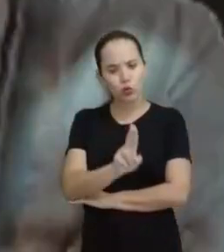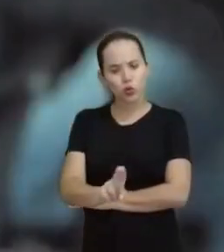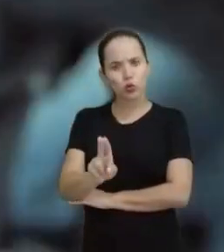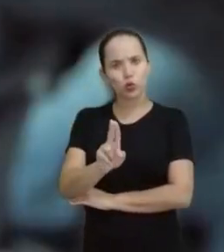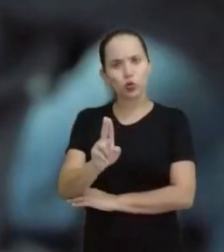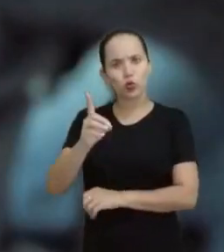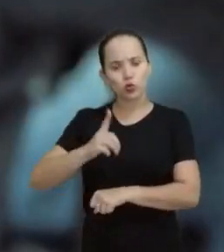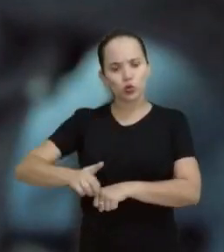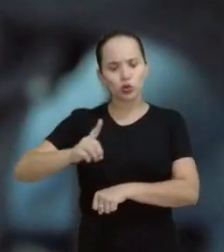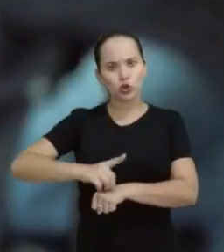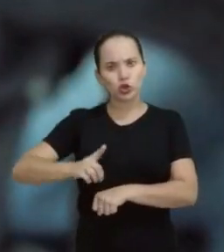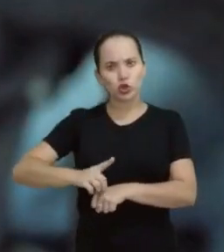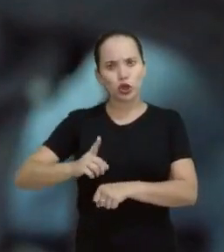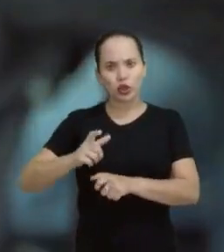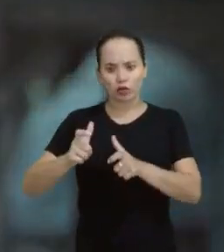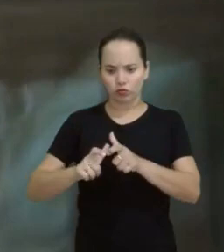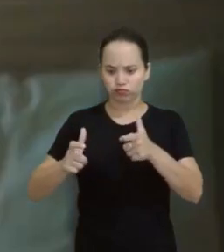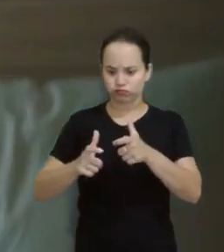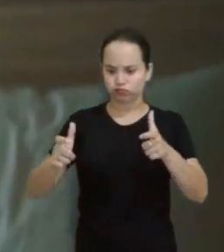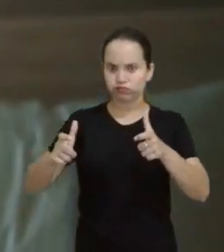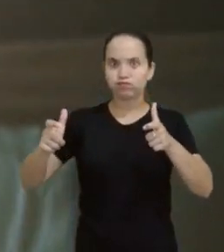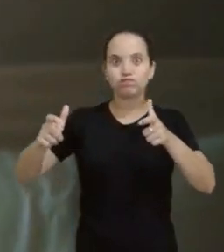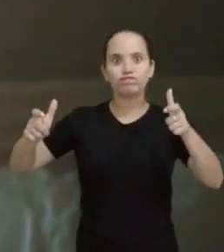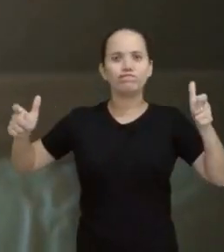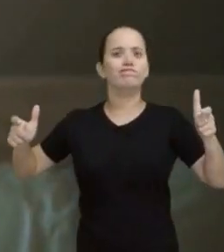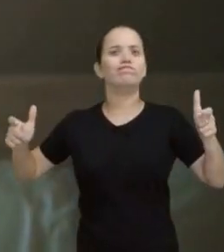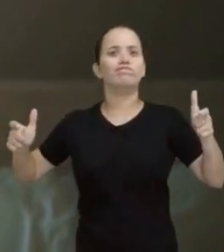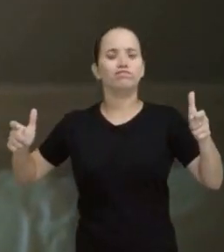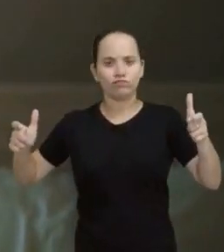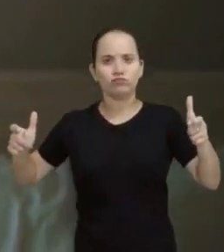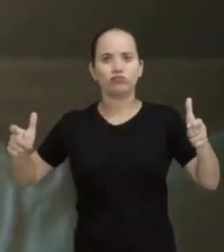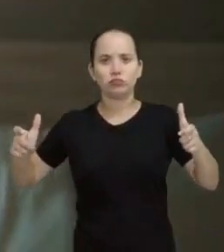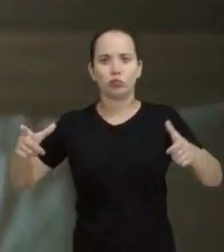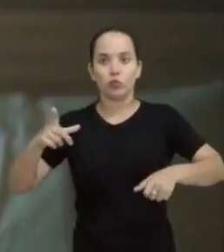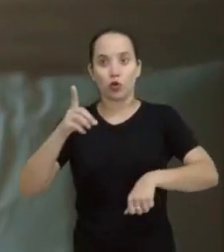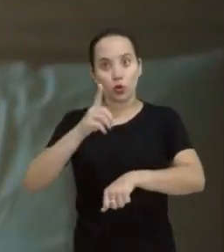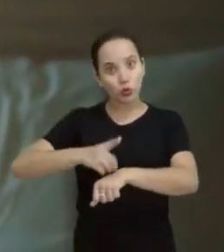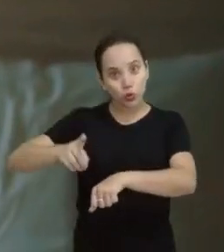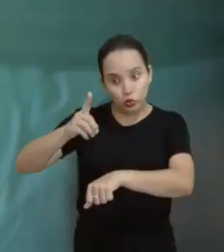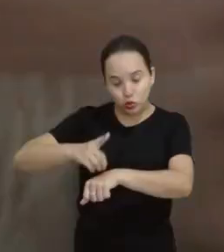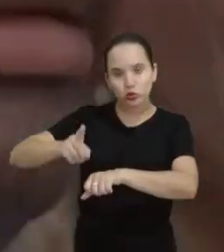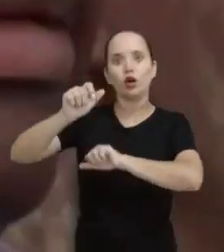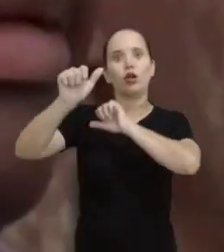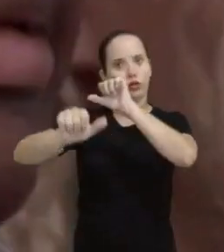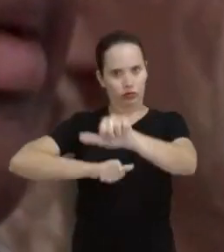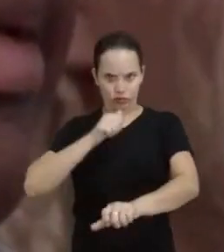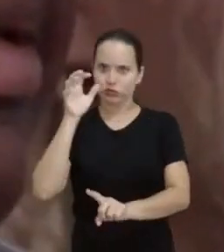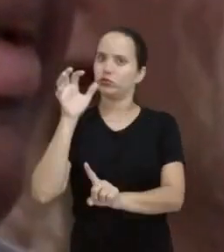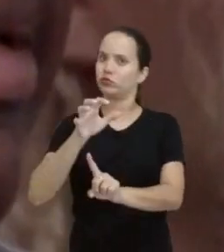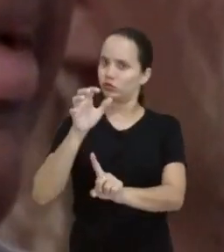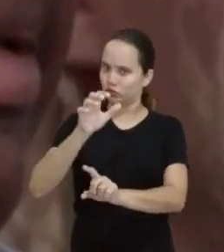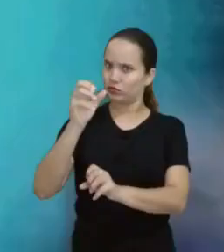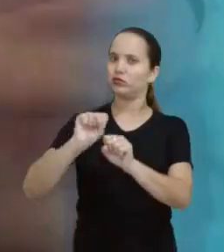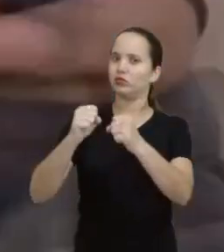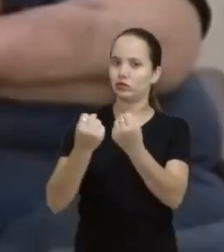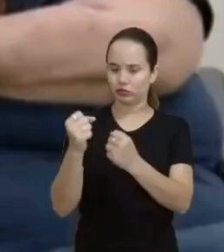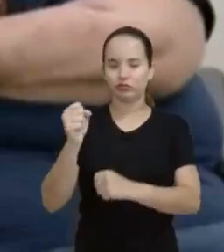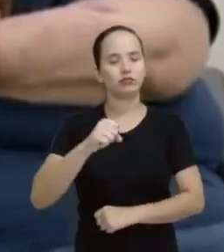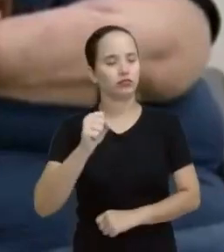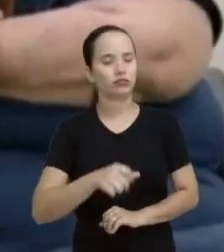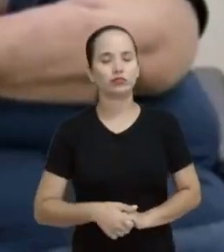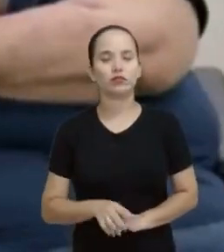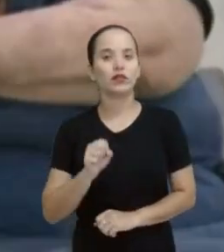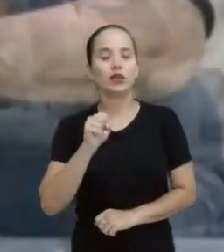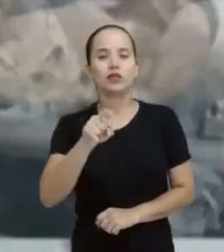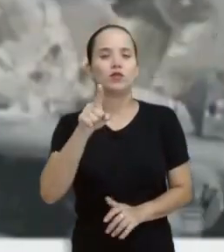vem crescendo bastante nos últimos tempos e que o digital mudou a sociedade? Isso mesmo. Se você